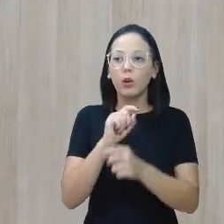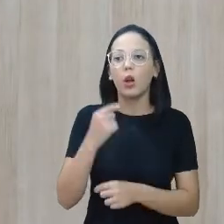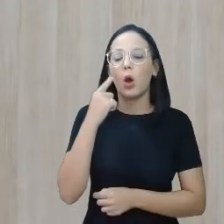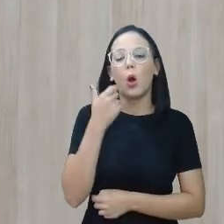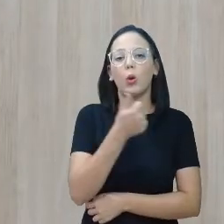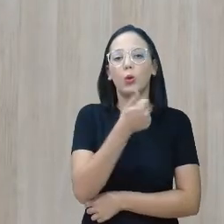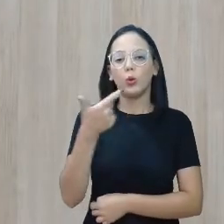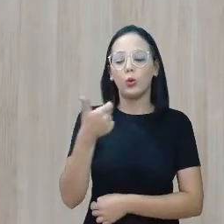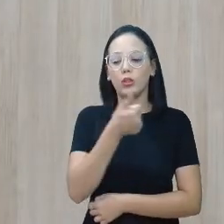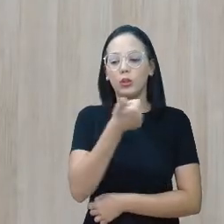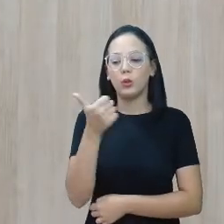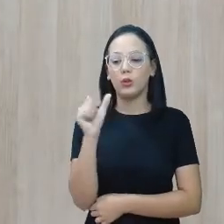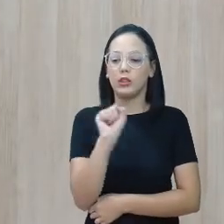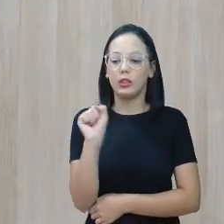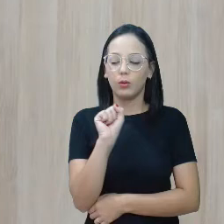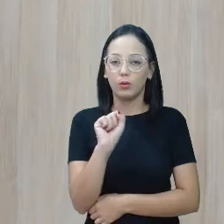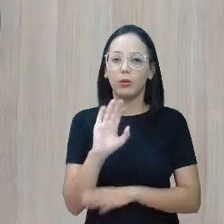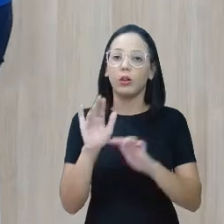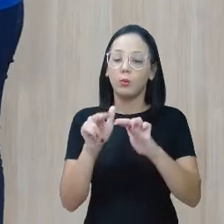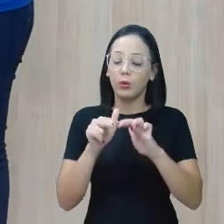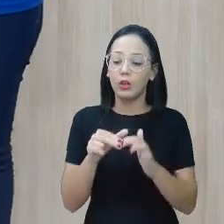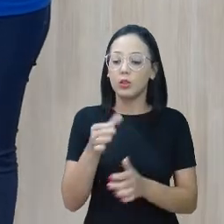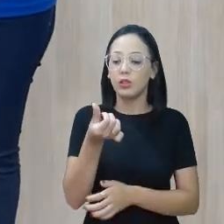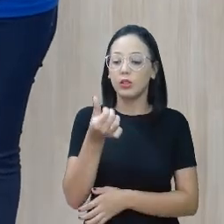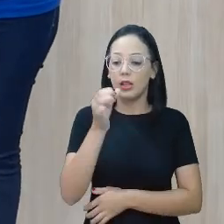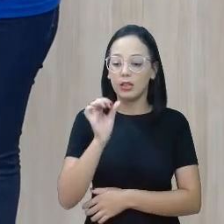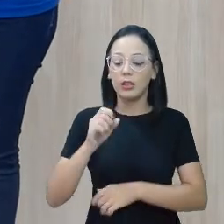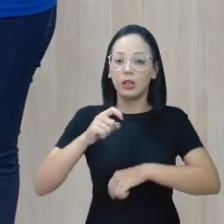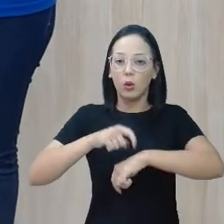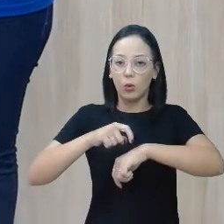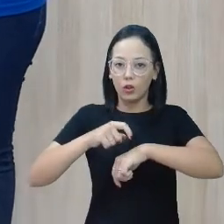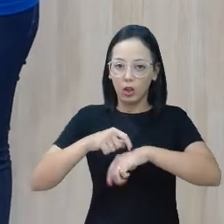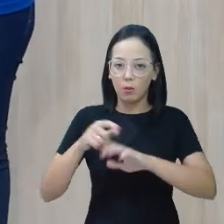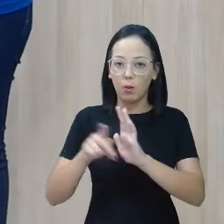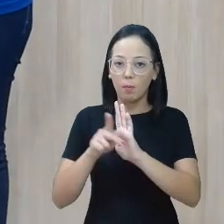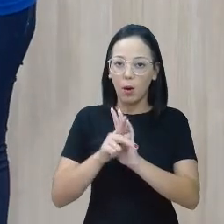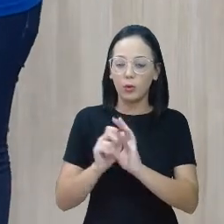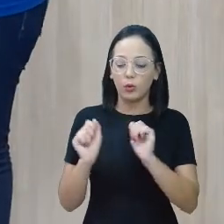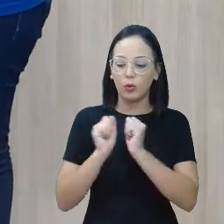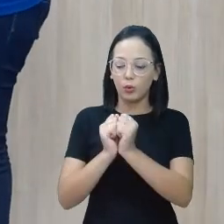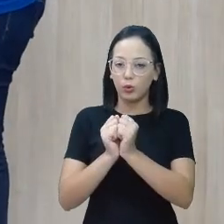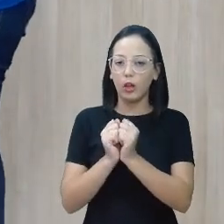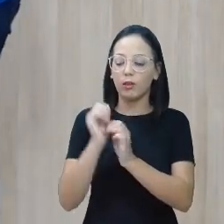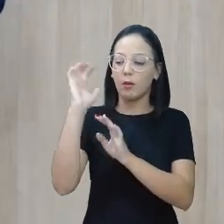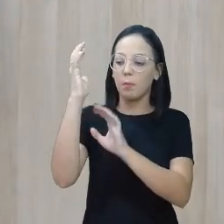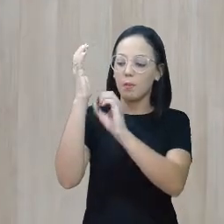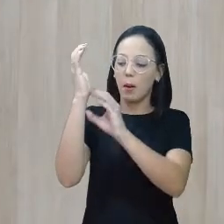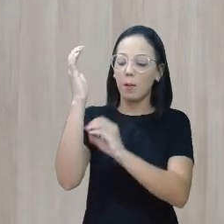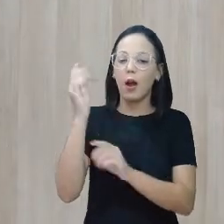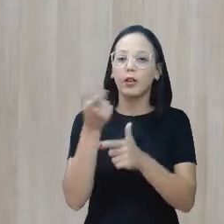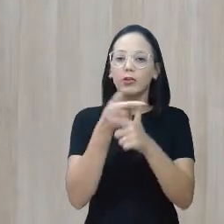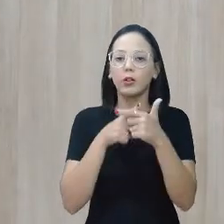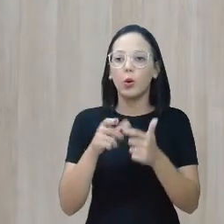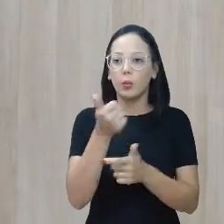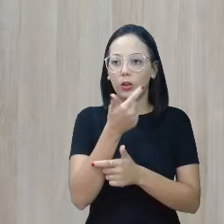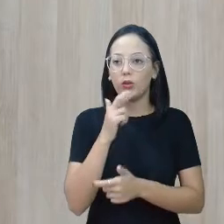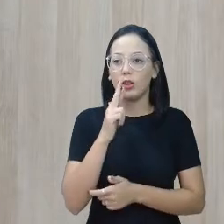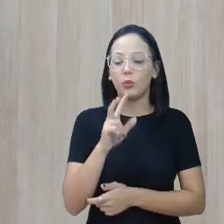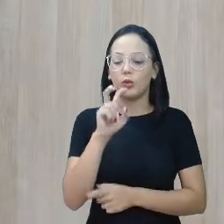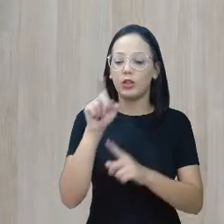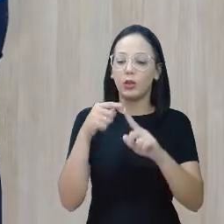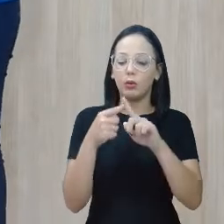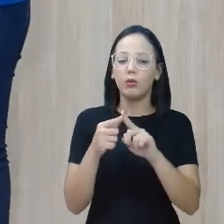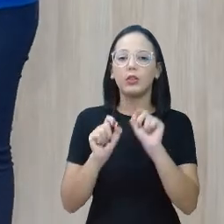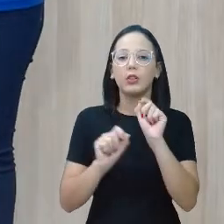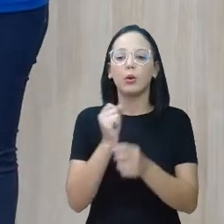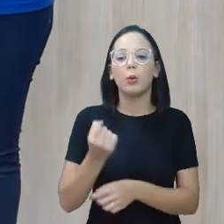em 12 segundos. Então, 60, que é o tempo que elas levam para piscar juntas, dividido para 12, deu 5 vezes, que é